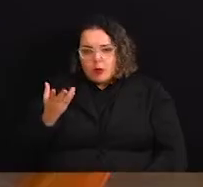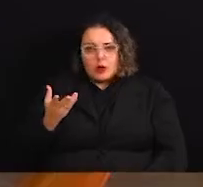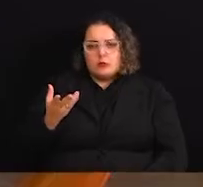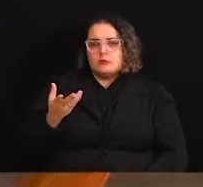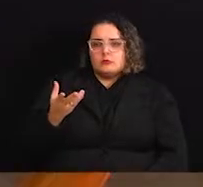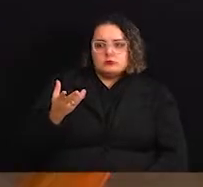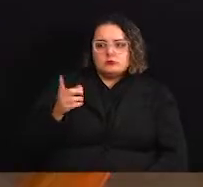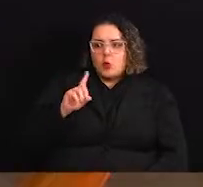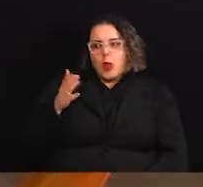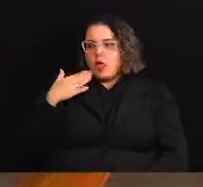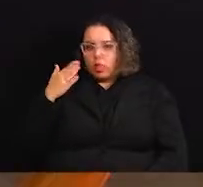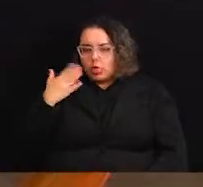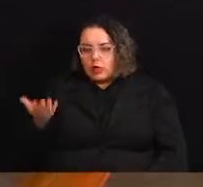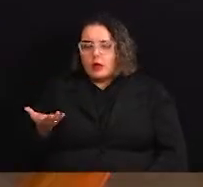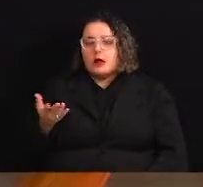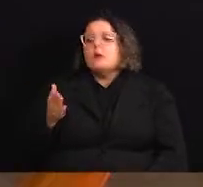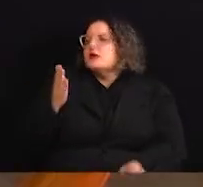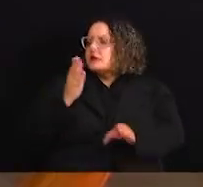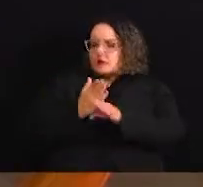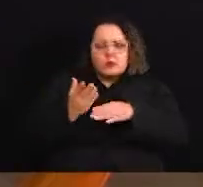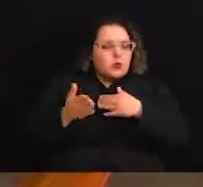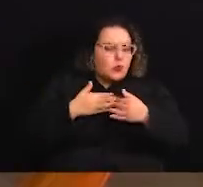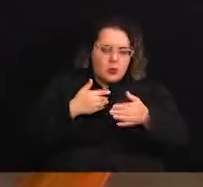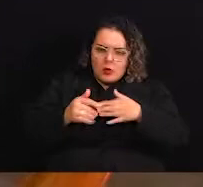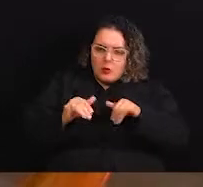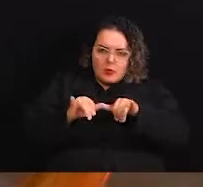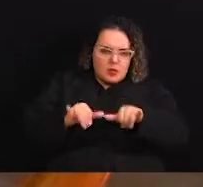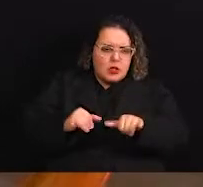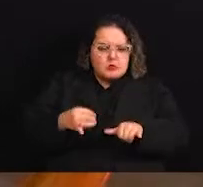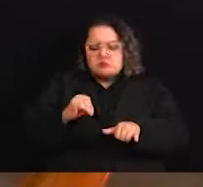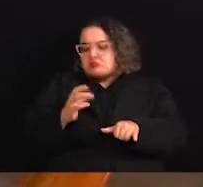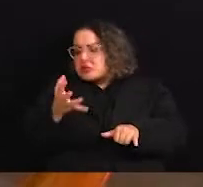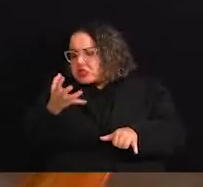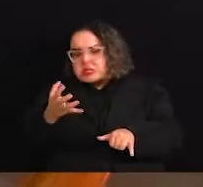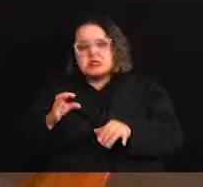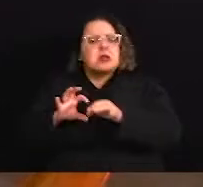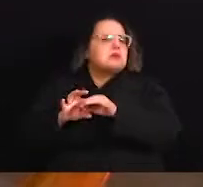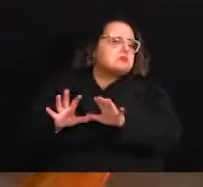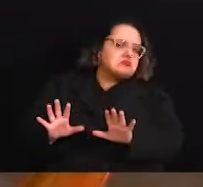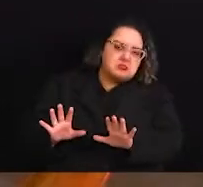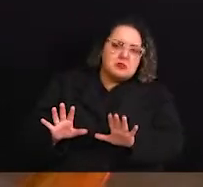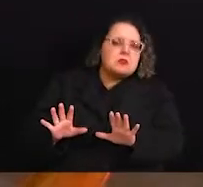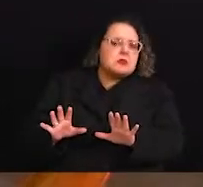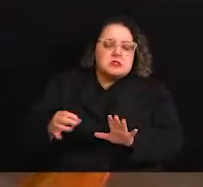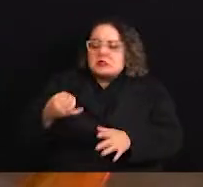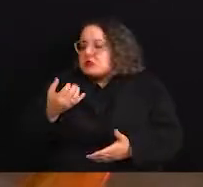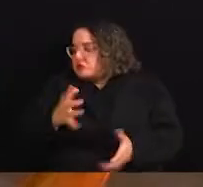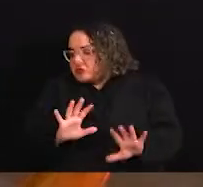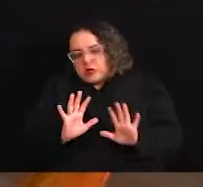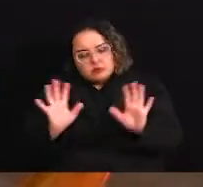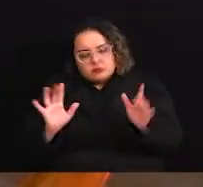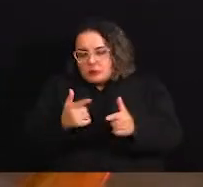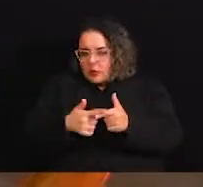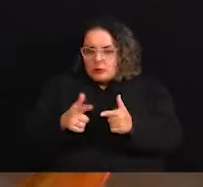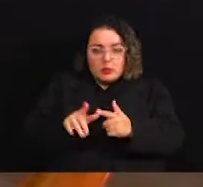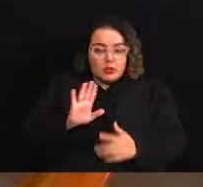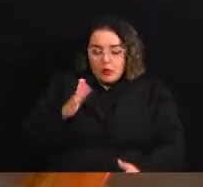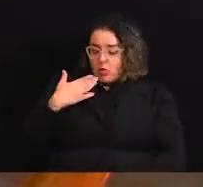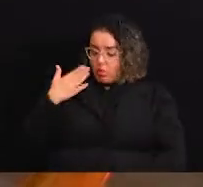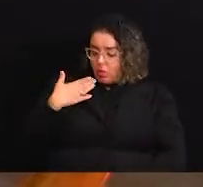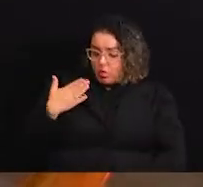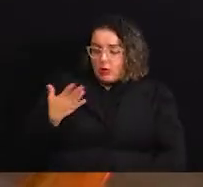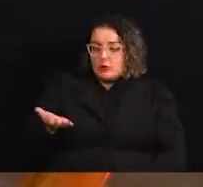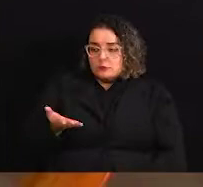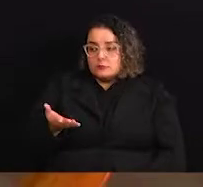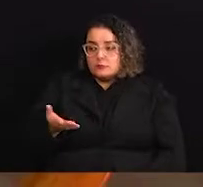não precisa pôr. Mas você encontra também em qualquer mercado, em qualquer lugarzinho por aí, mercearia, você tem essa pimenta biquinho. Não é